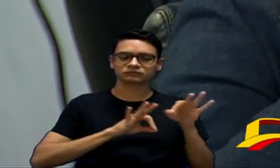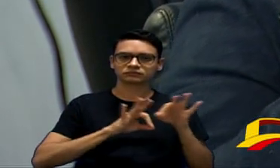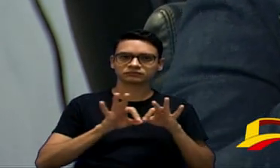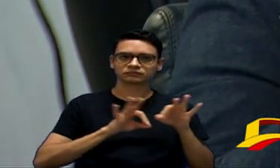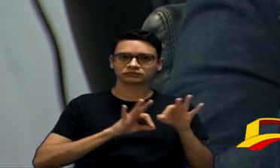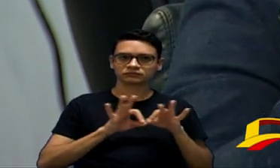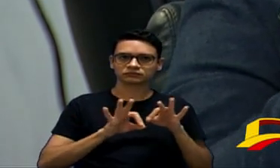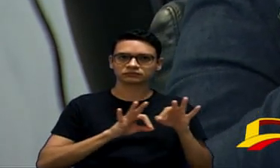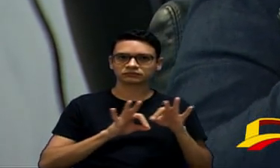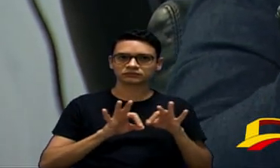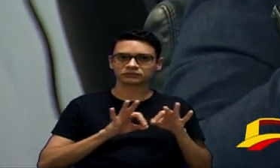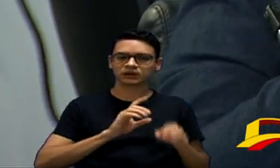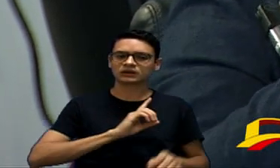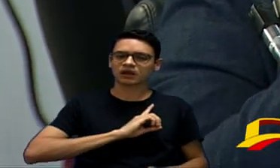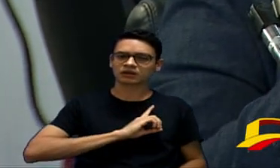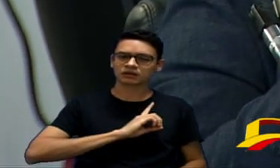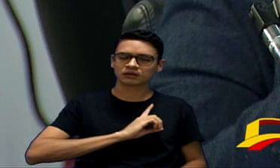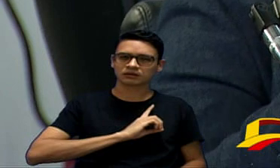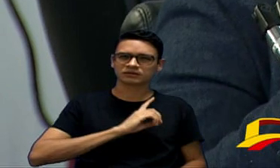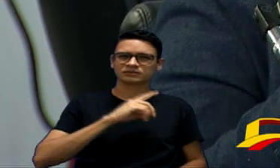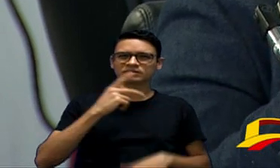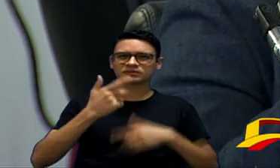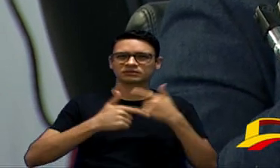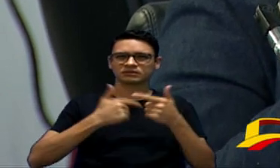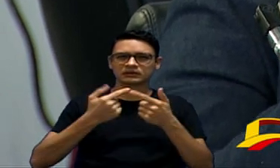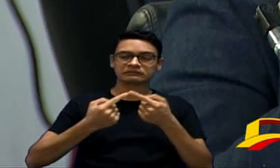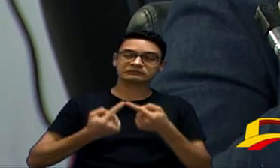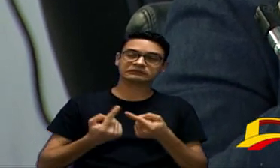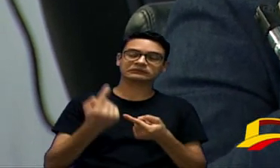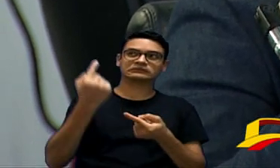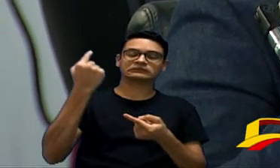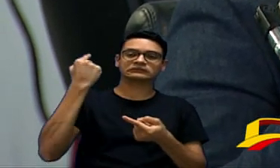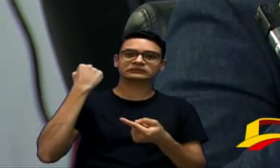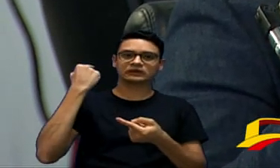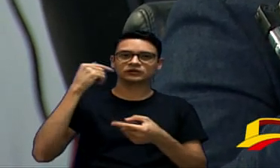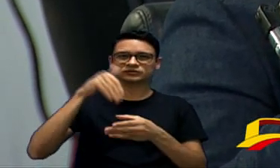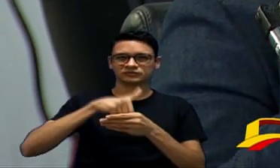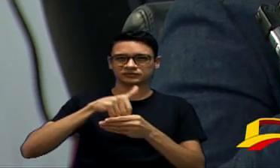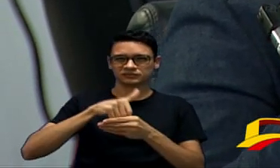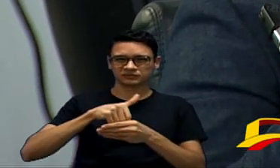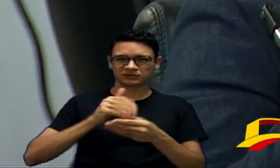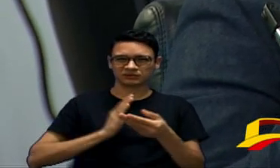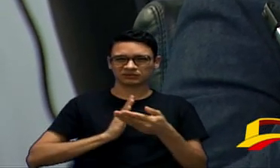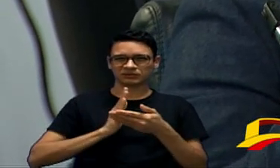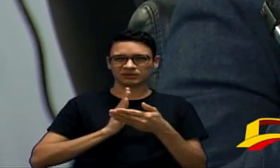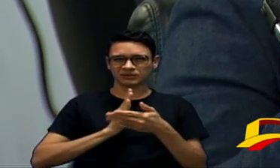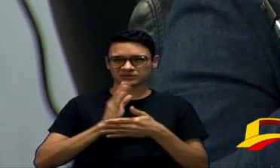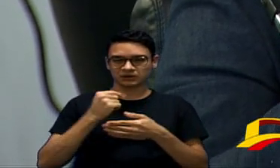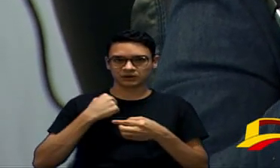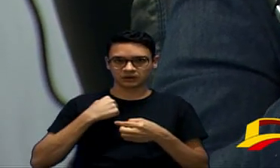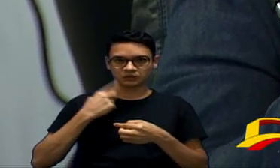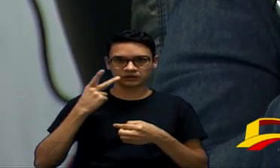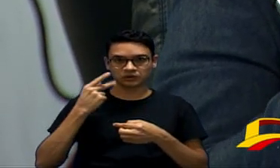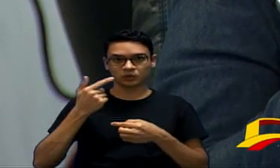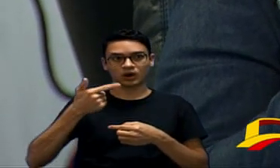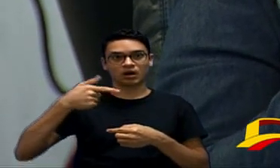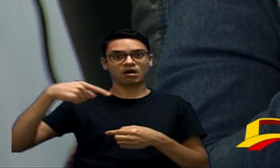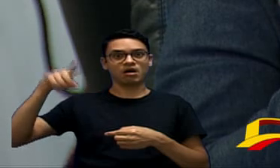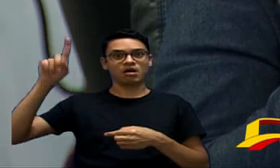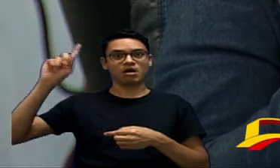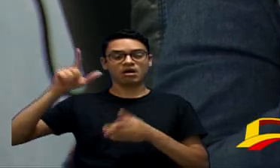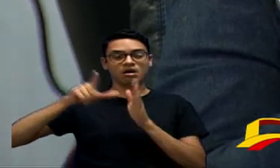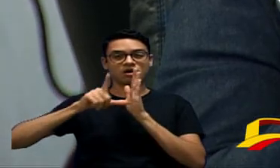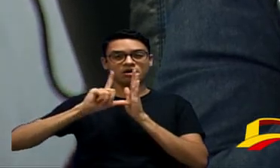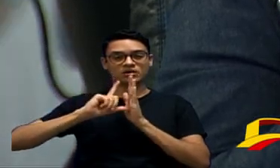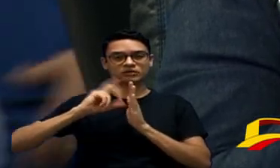nós também defendemos desde antes do mandato. Fomos procurados, né, pelo pessoal da equipe, da PM, também, e ali a